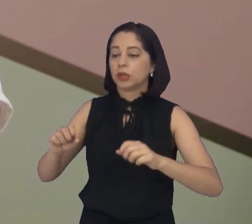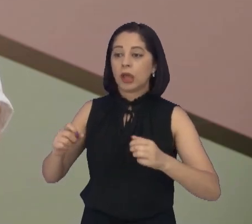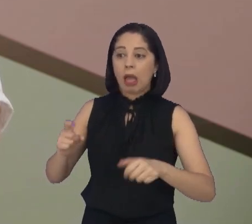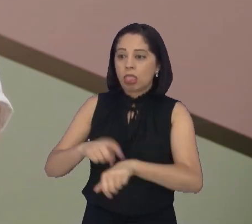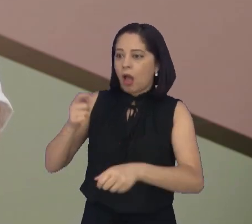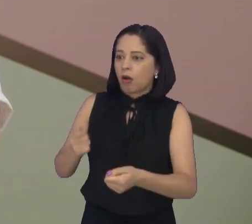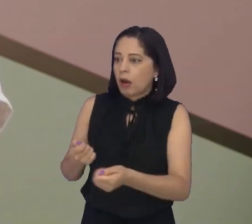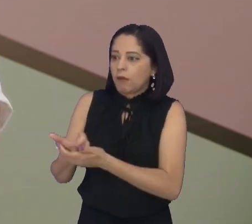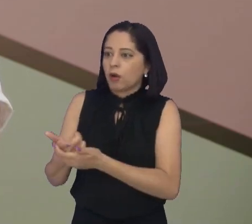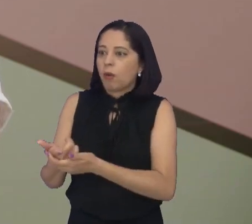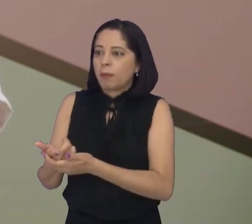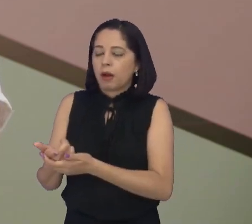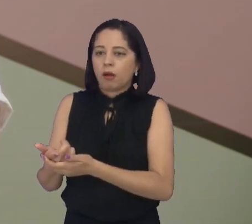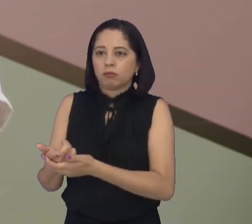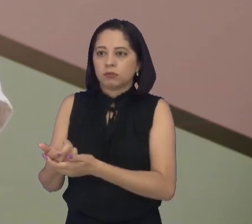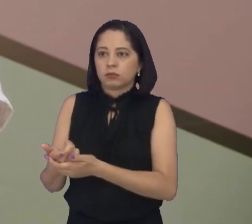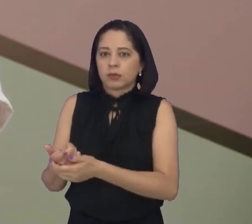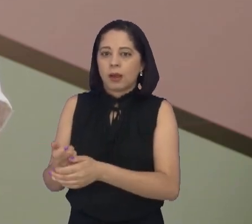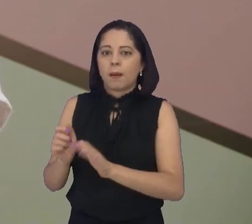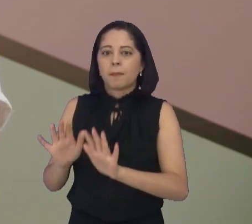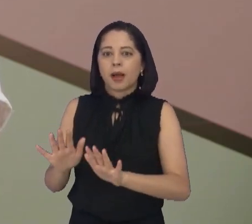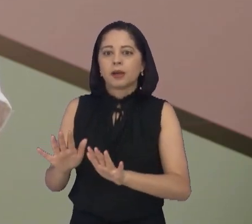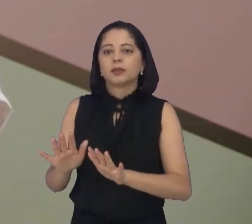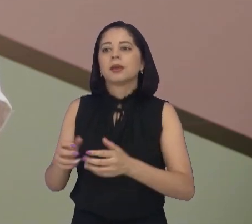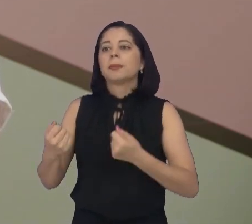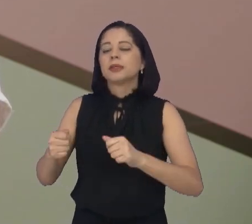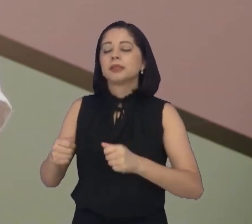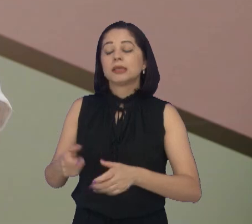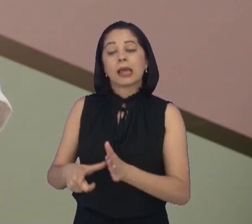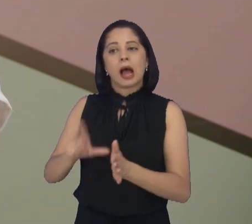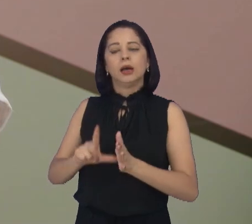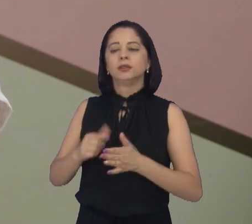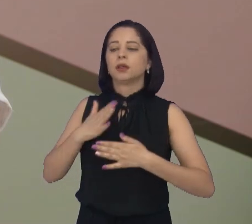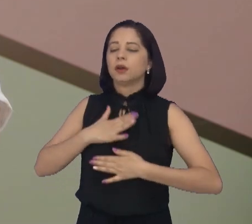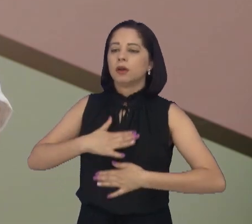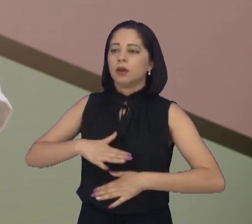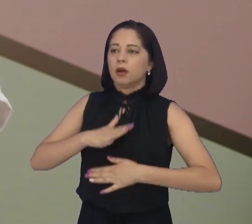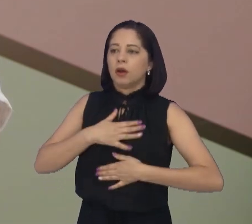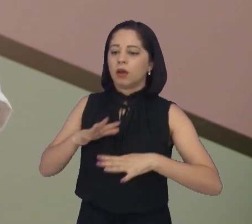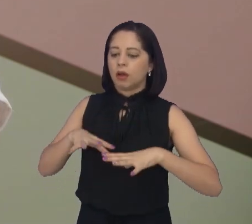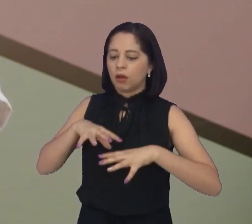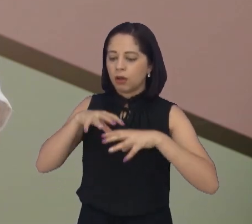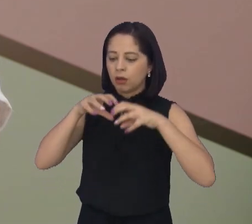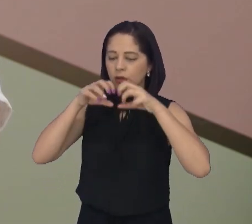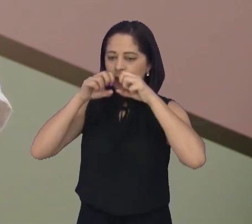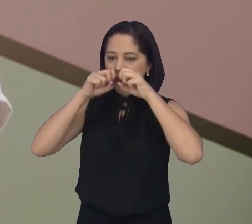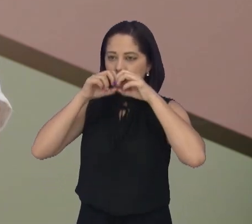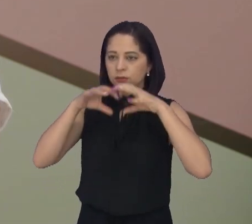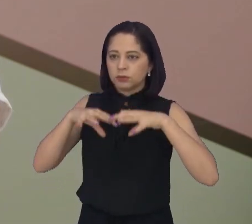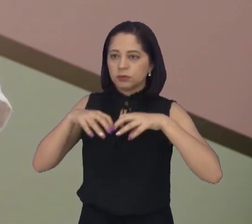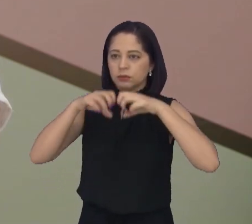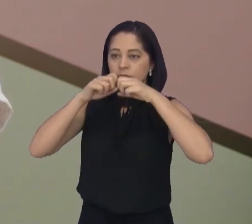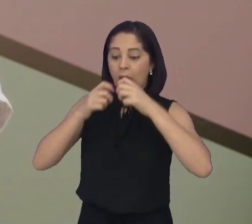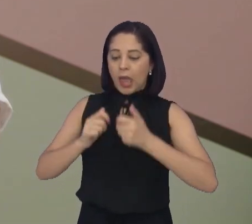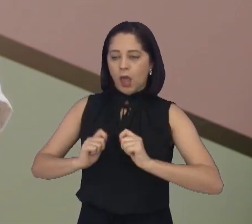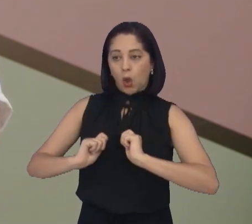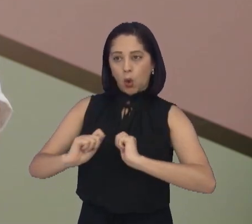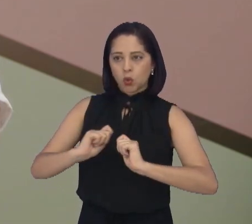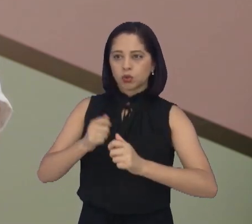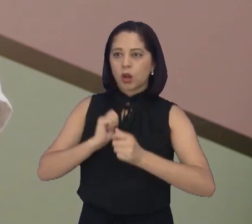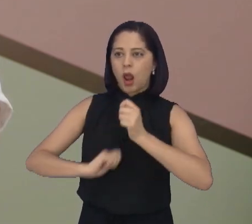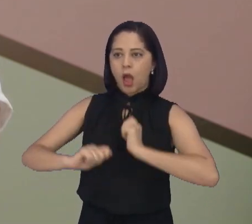coisa que traga aquele desconforto. Então, técnicas de respiração ajudam muito no controle da ansiedade. Então, a gente pode achar,